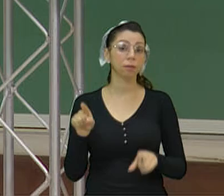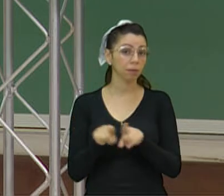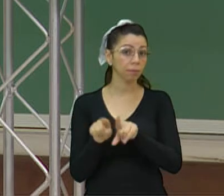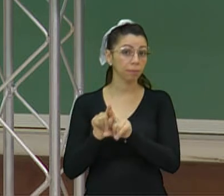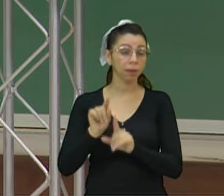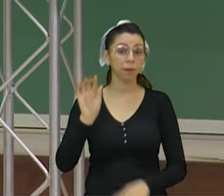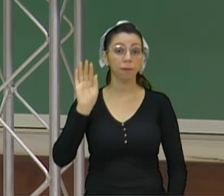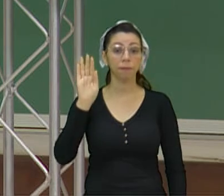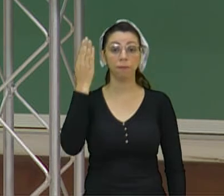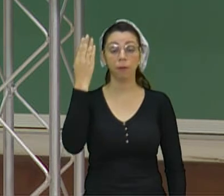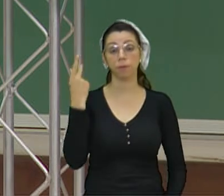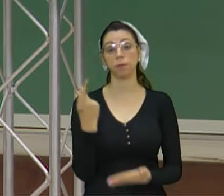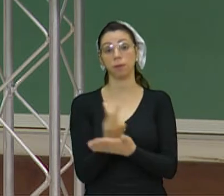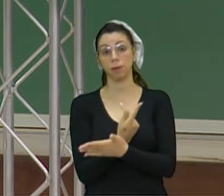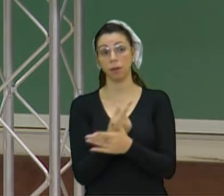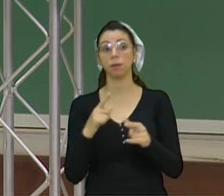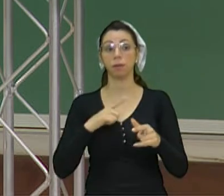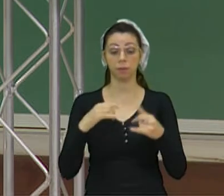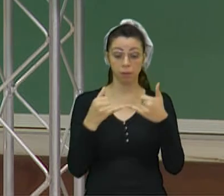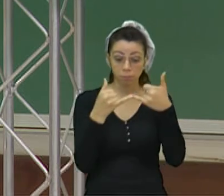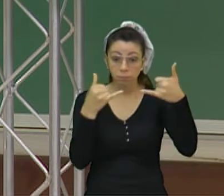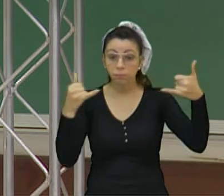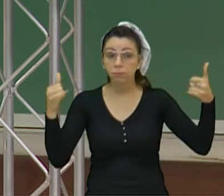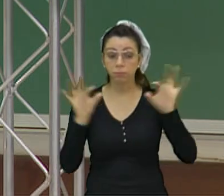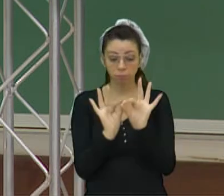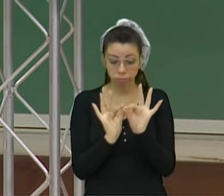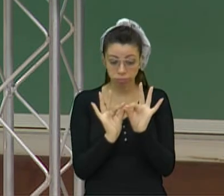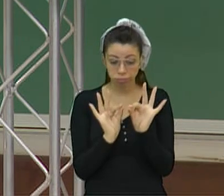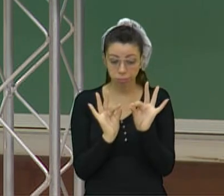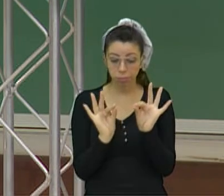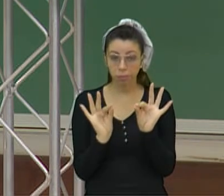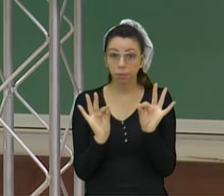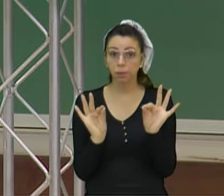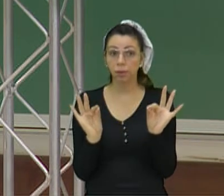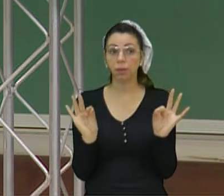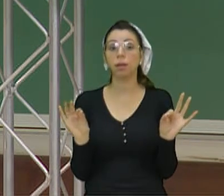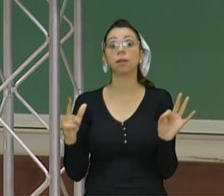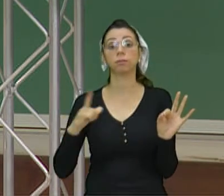dimensão. Ela possui dimensão. A dimensão é